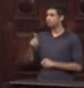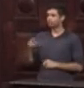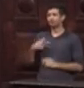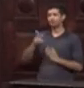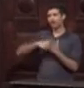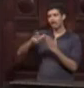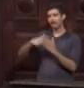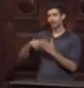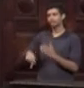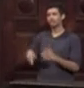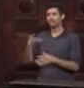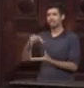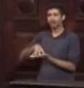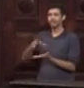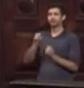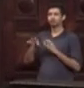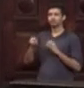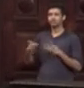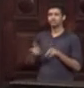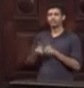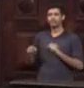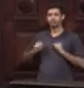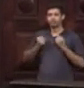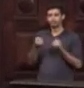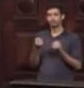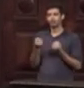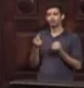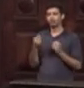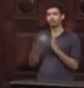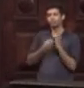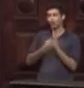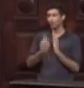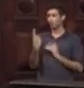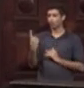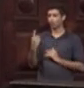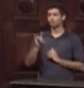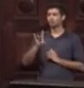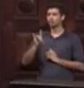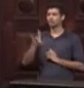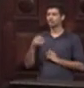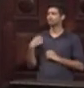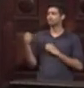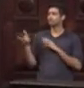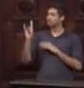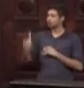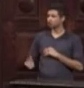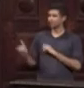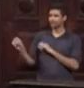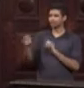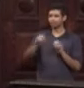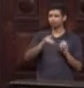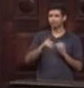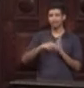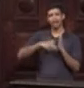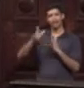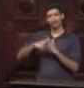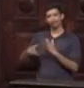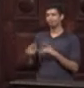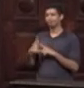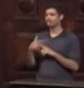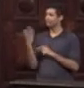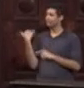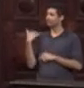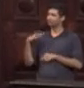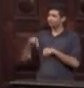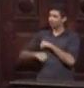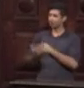Rede Estadual de Educação, que lutam única e exclusivamente pelo direito de lecionar a disciplina para a qual prestaram um concurso